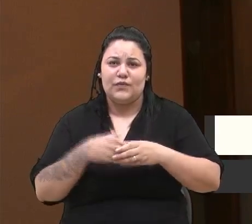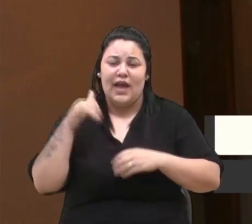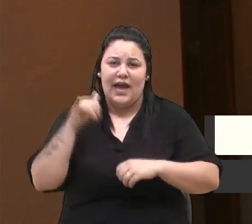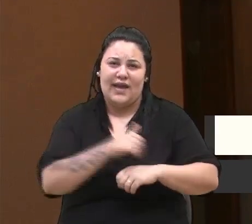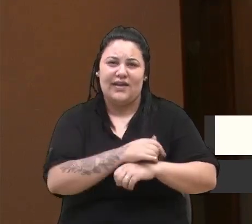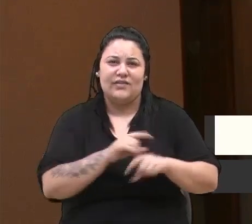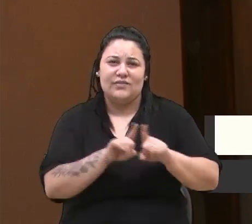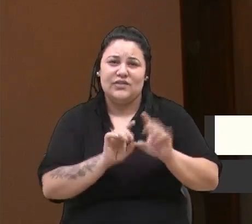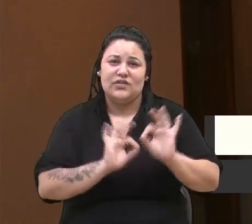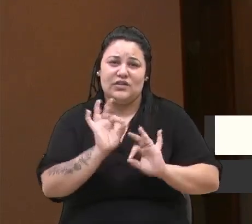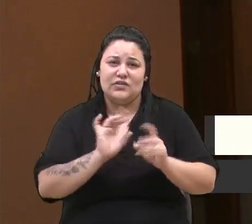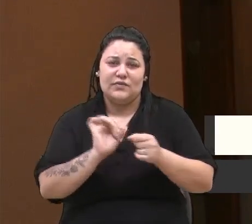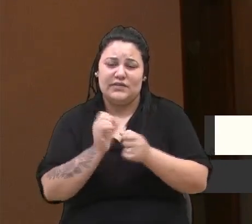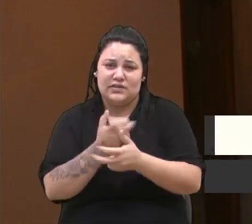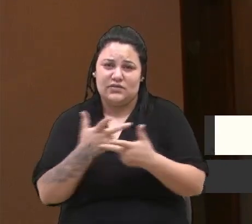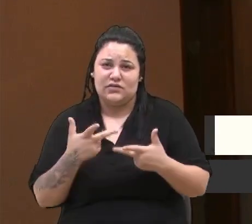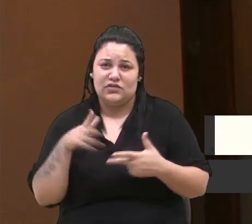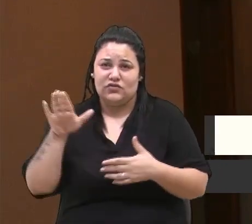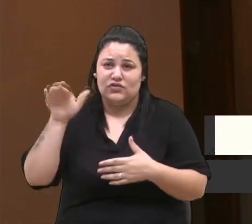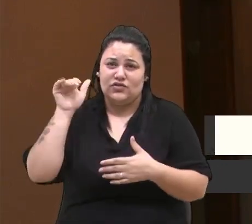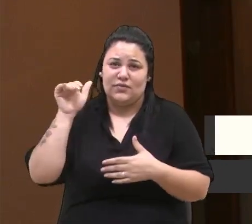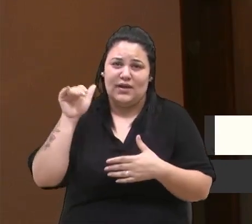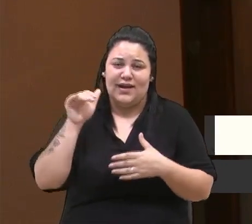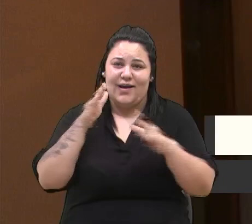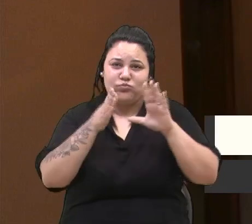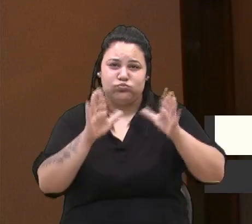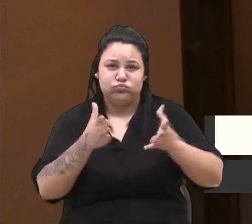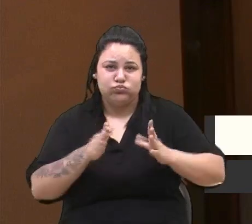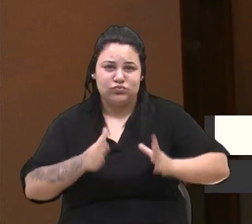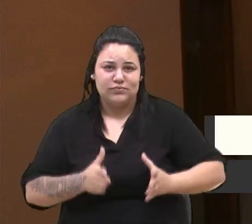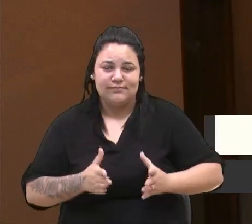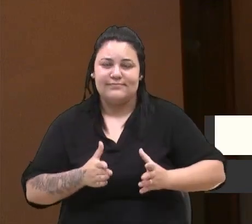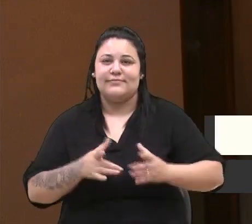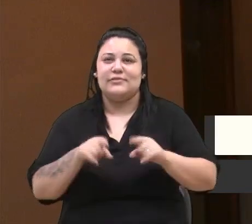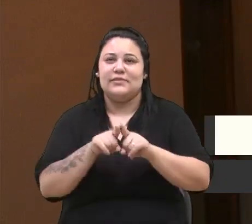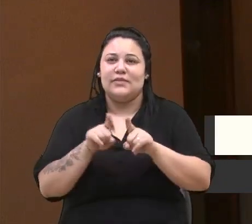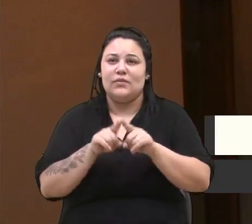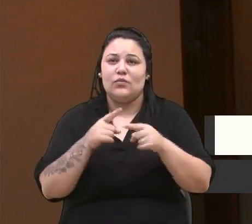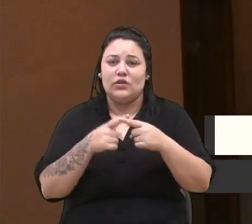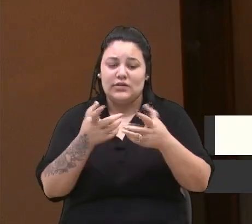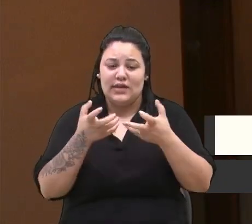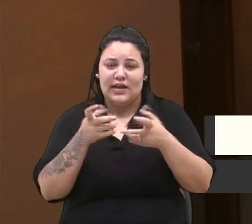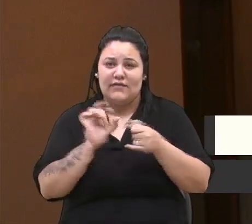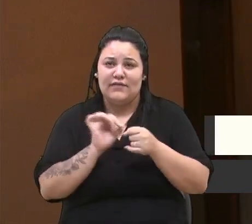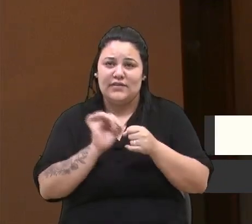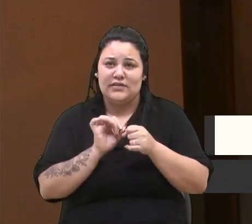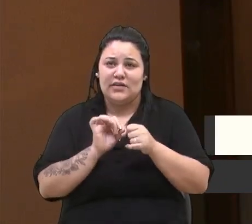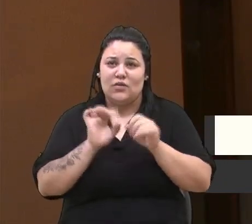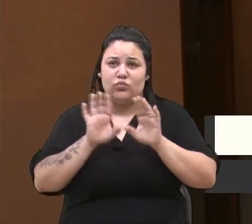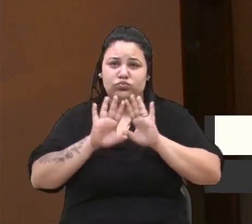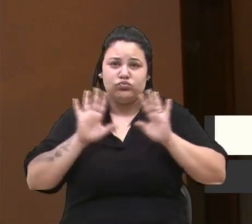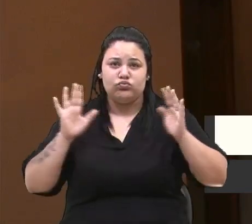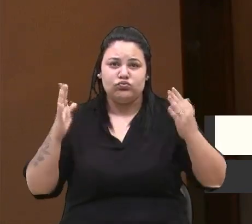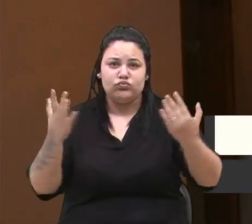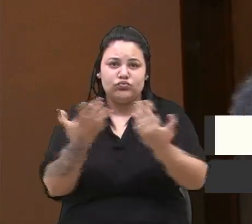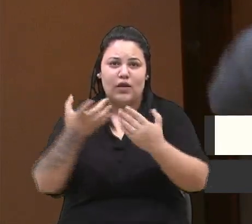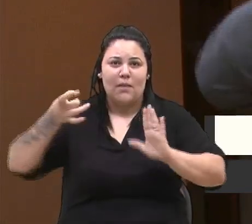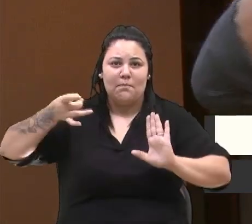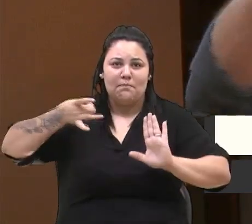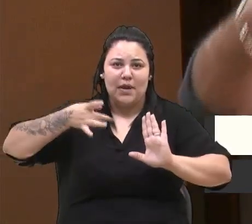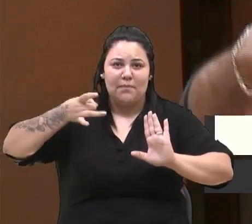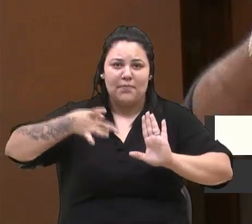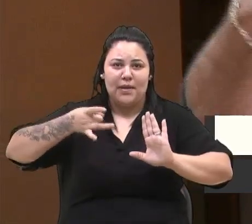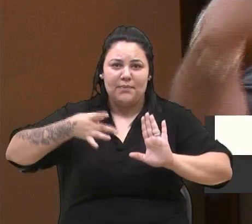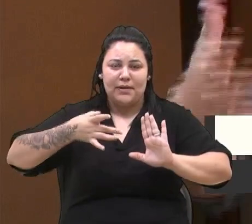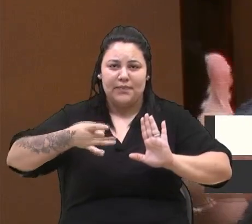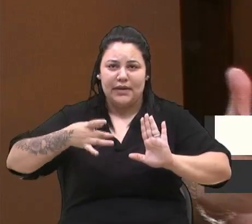Inclusive, vamos chamar assim, a obra tomou vulto, porque eles gostariam também de fazer uma proteção de vidro, que ia ficar muito